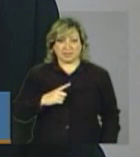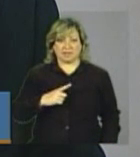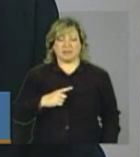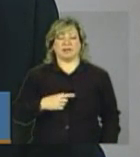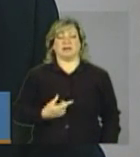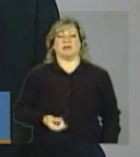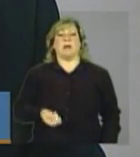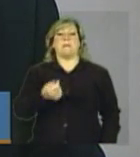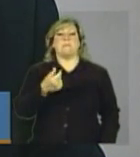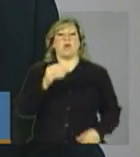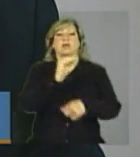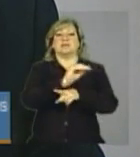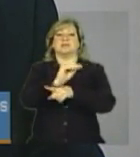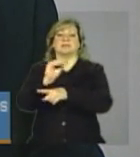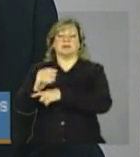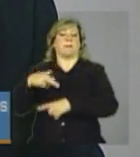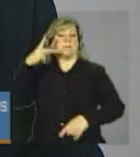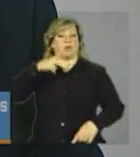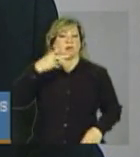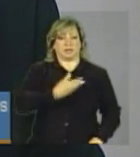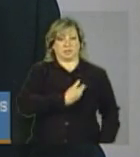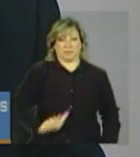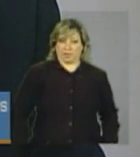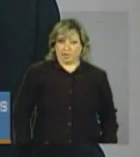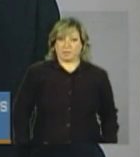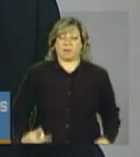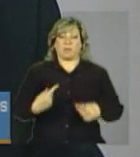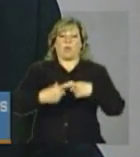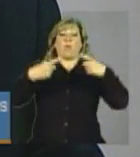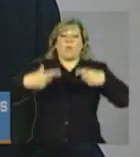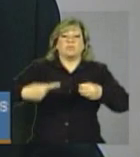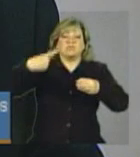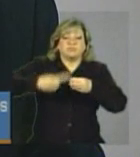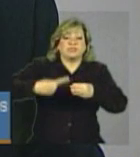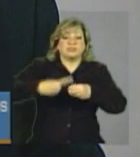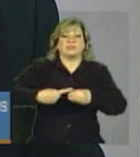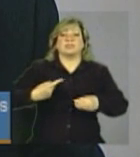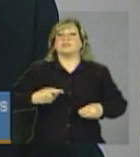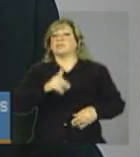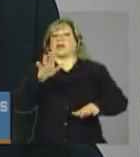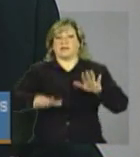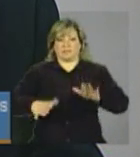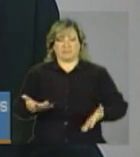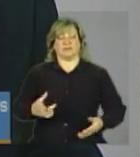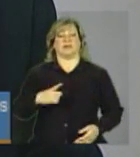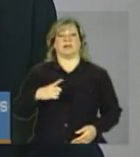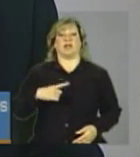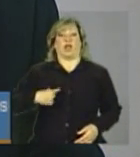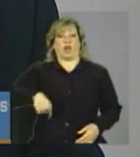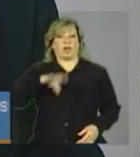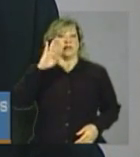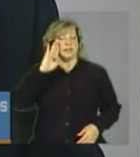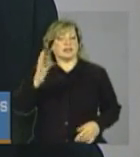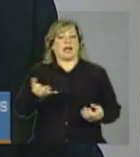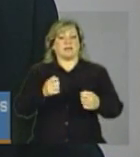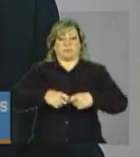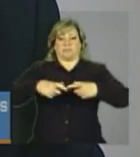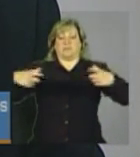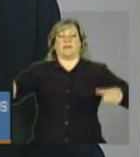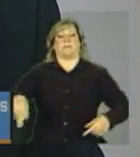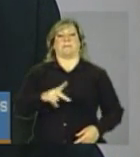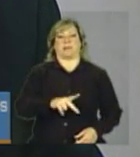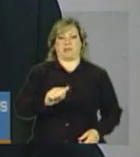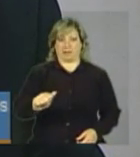de assistência das políticas públicas, né? E justamente são aqueles que nós estamos mirando a expansão do